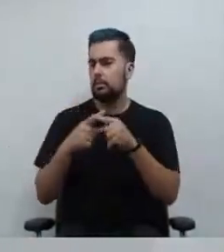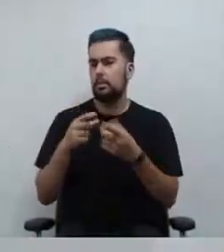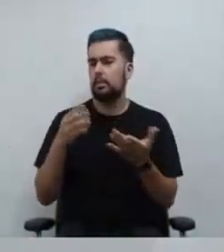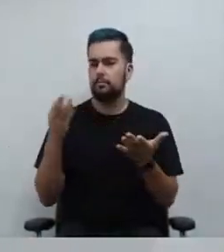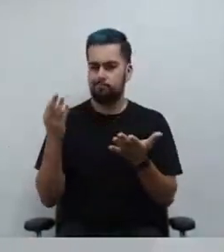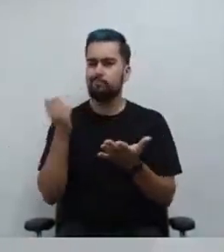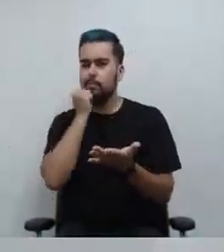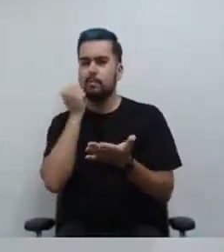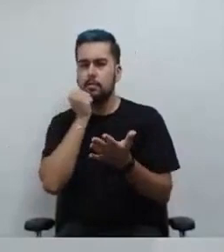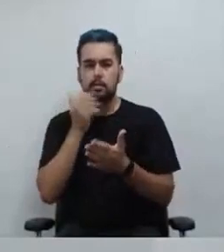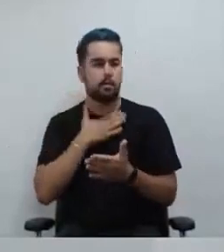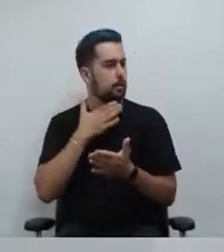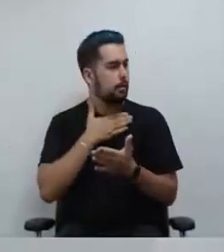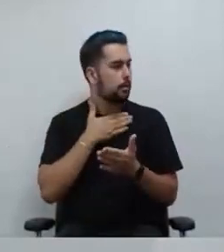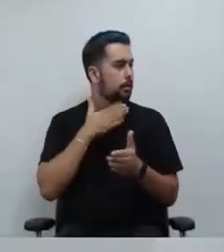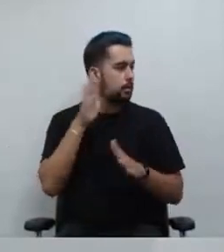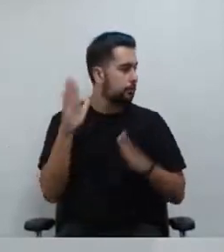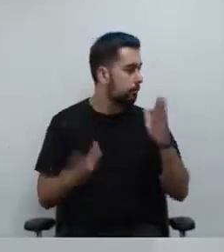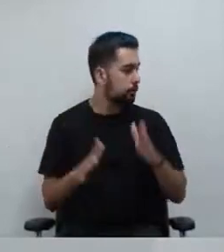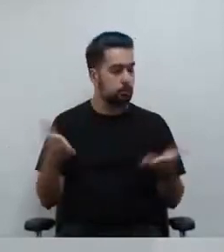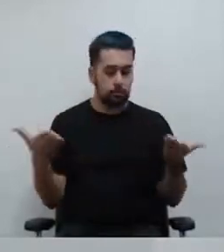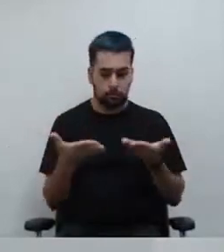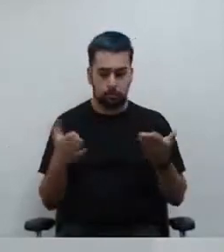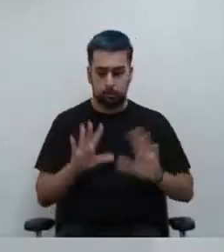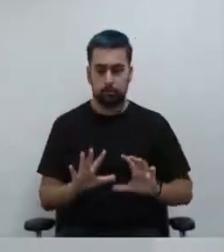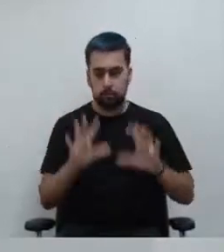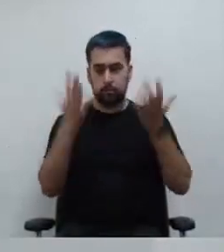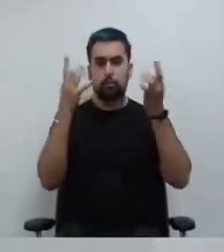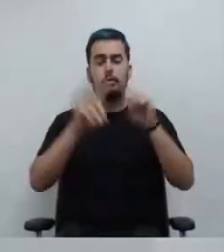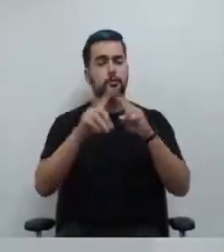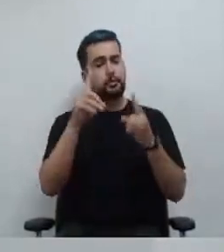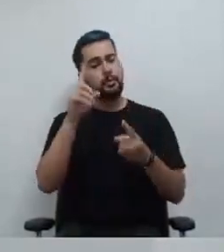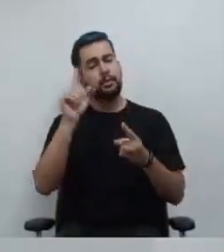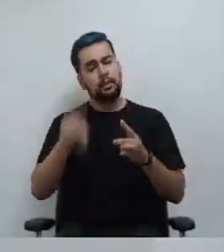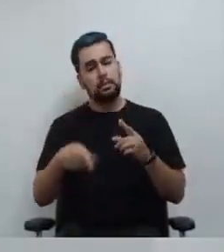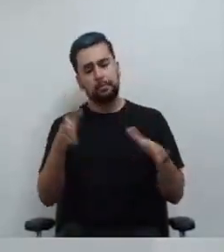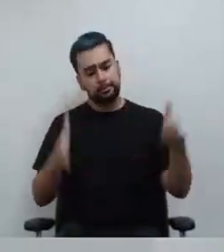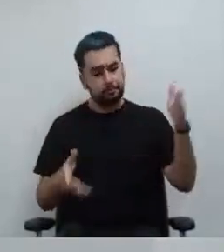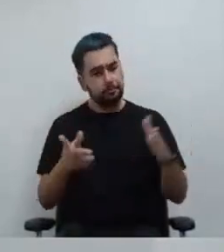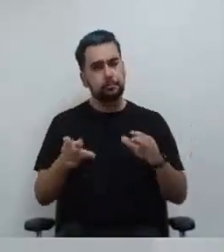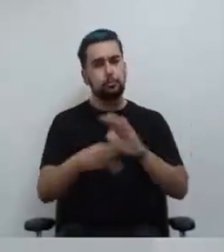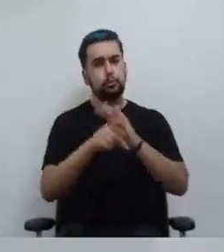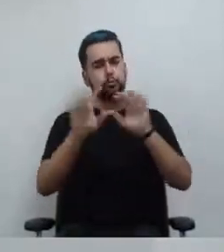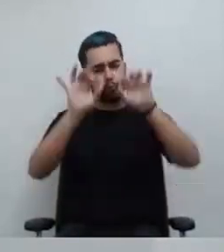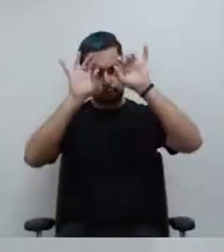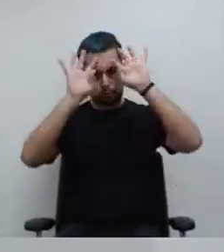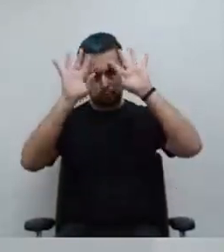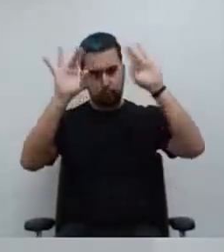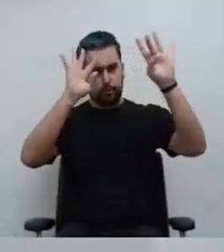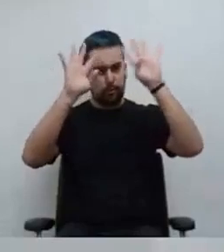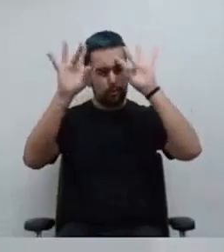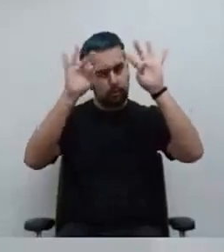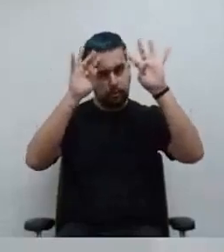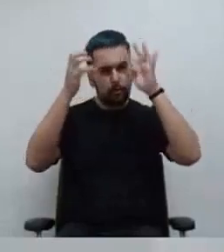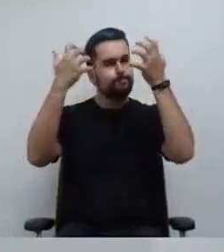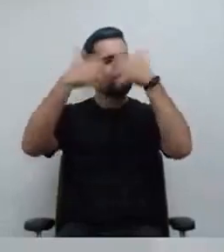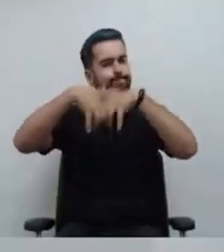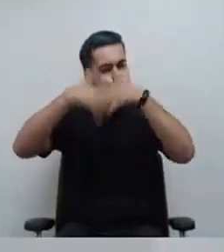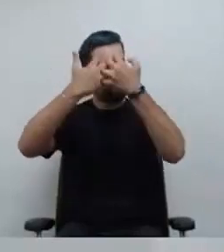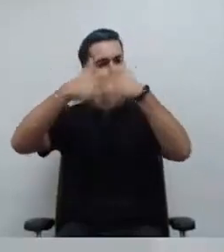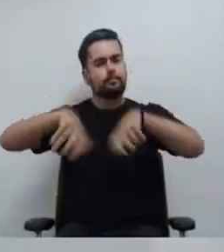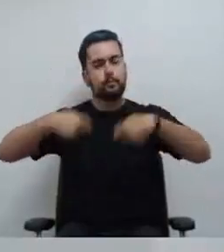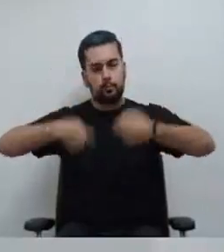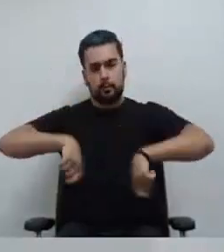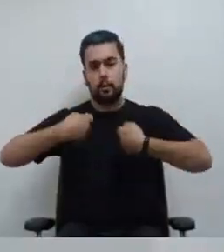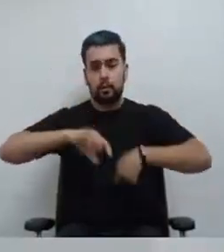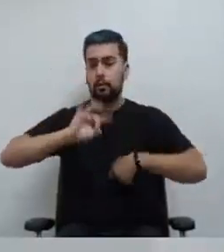da minha parte no momento desse que está acontecendo, mas é um momento de reflexão. A gente precisa refletir na